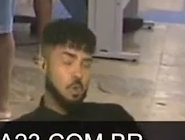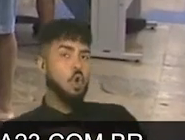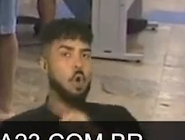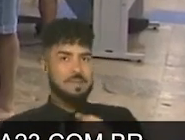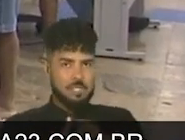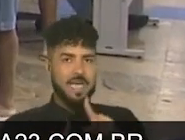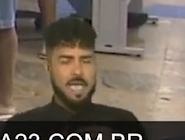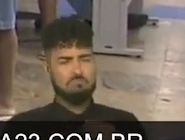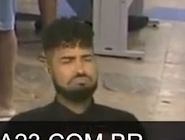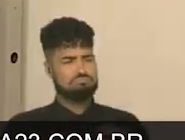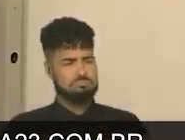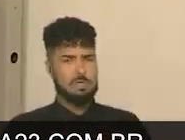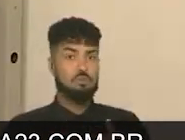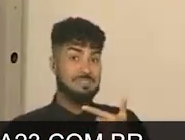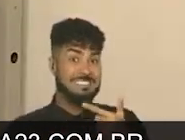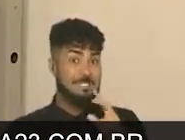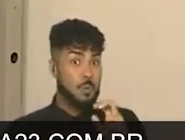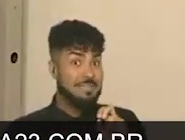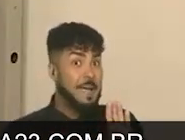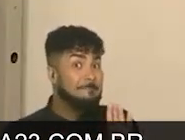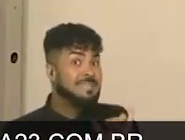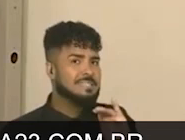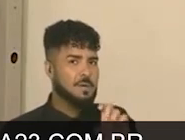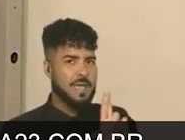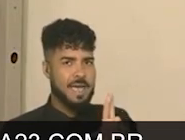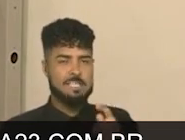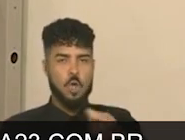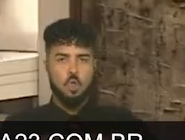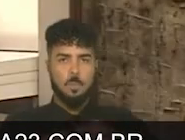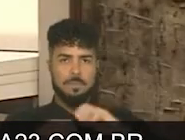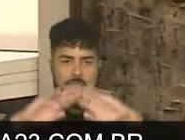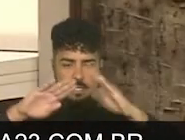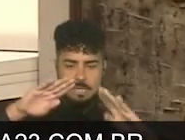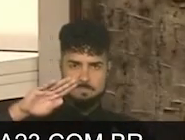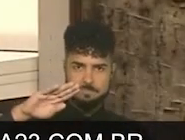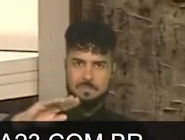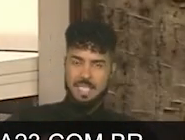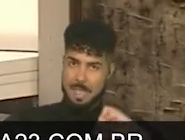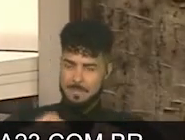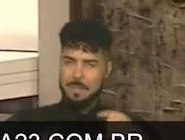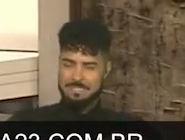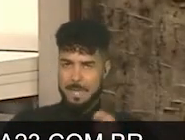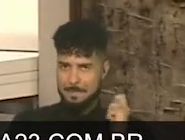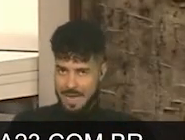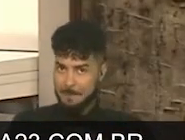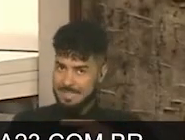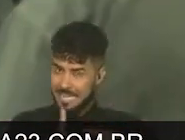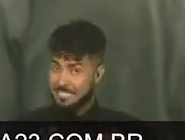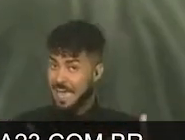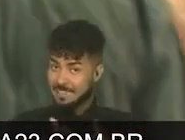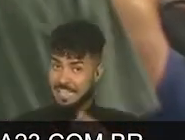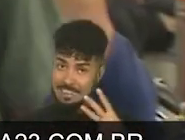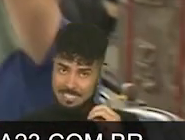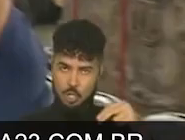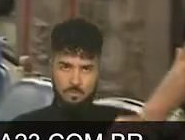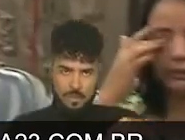quase 250 bilhões de reais na economia. Os empregadores têm que pagar metade até o dia 30 de novembro e o restante